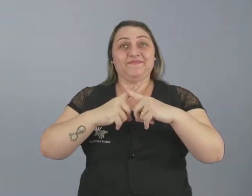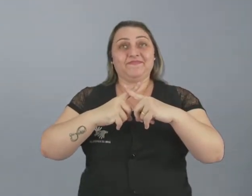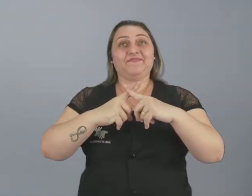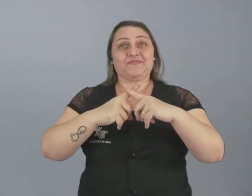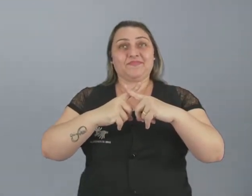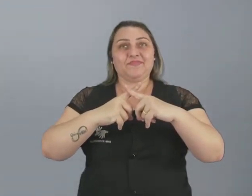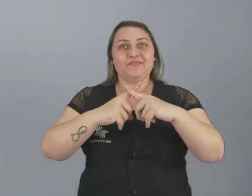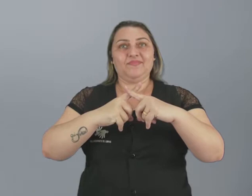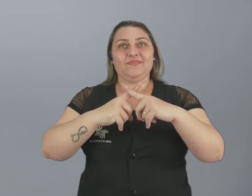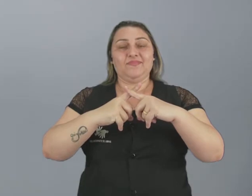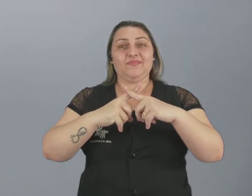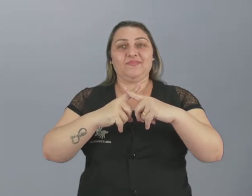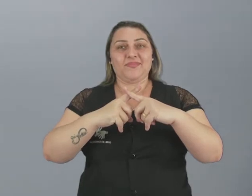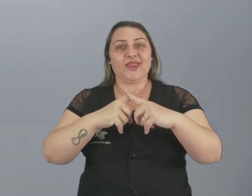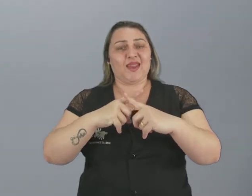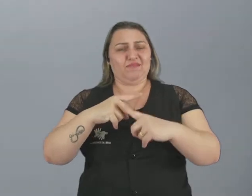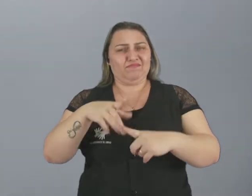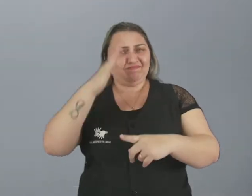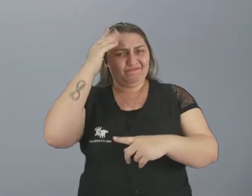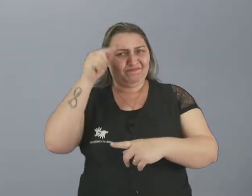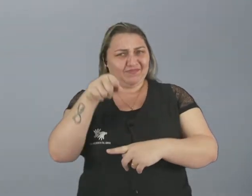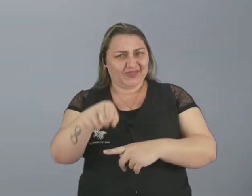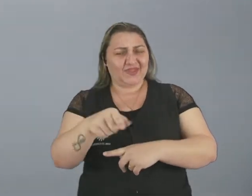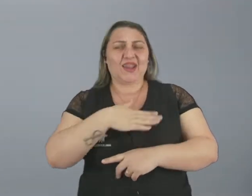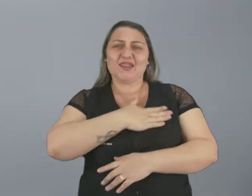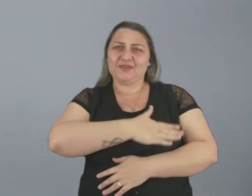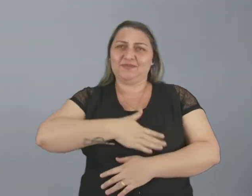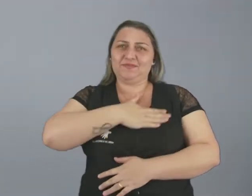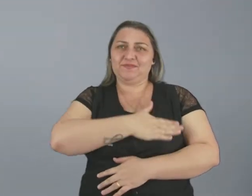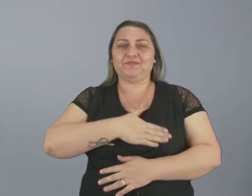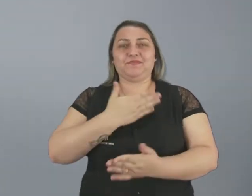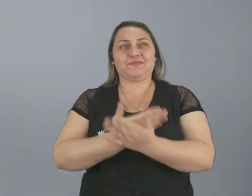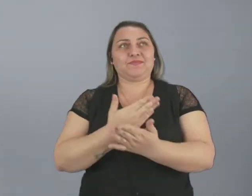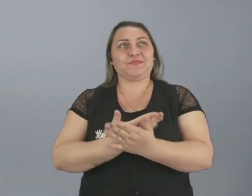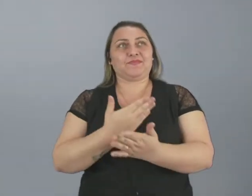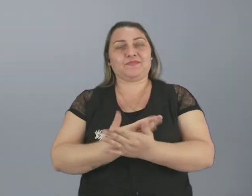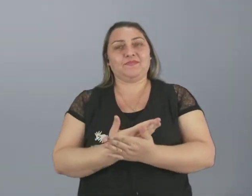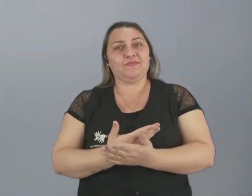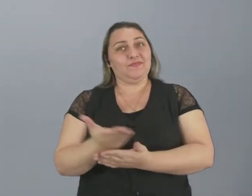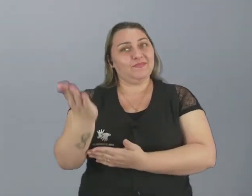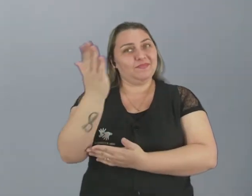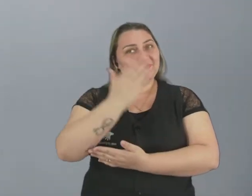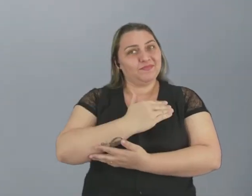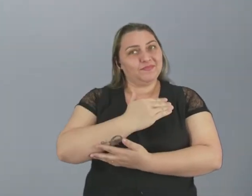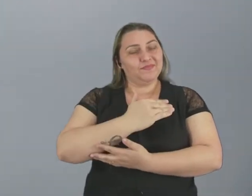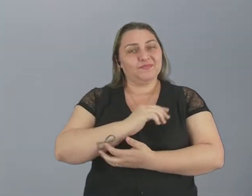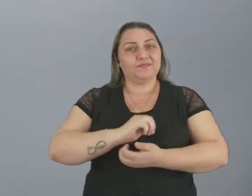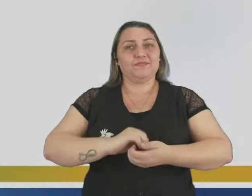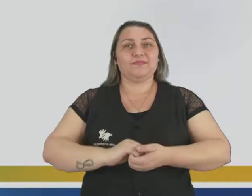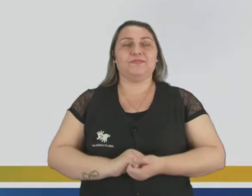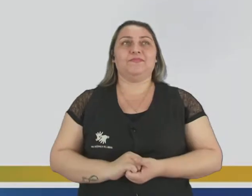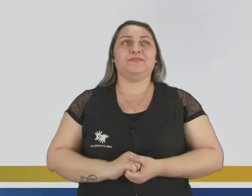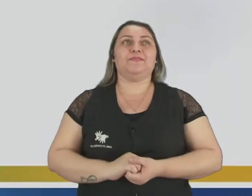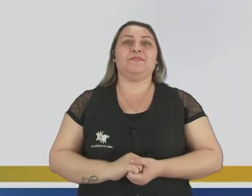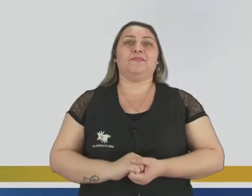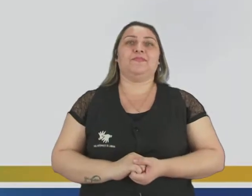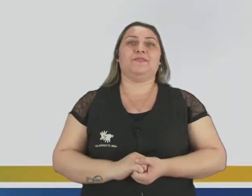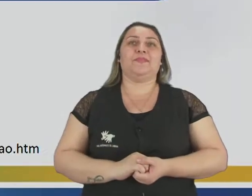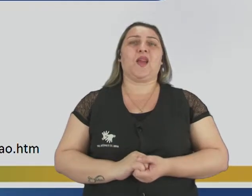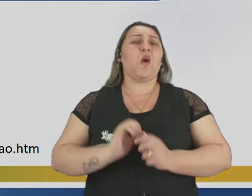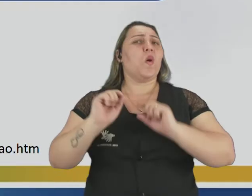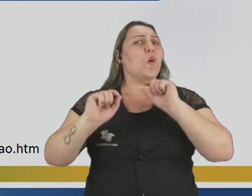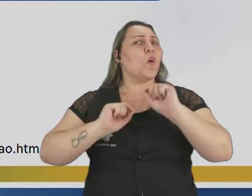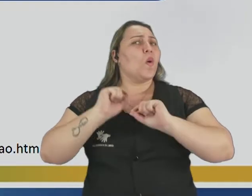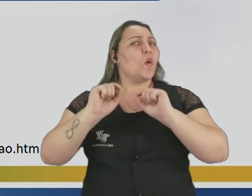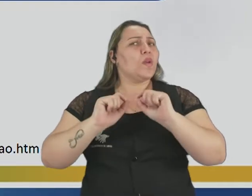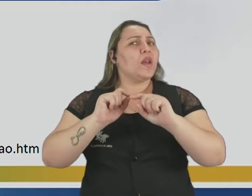multiplicação. Eu tenho certeza que você vai gostar dessa aula. Vem aqui comigo. O que